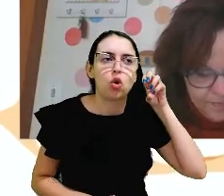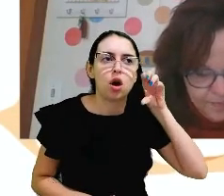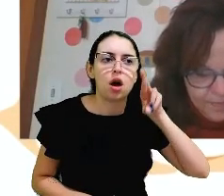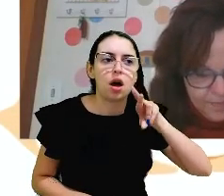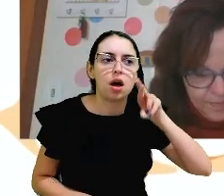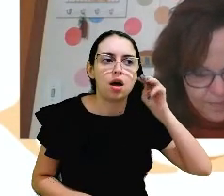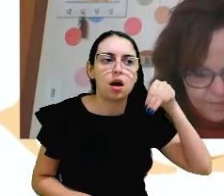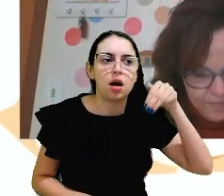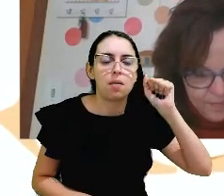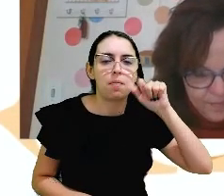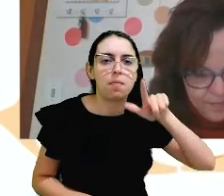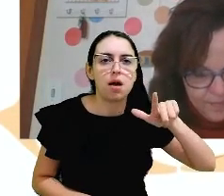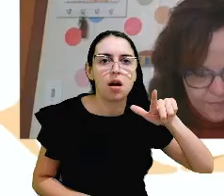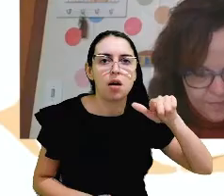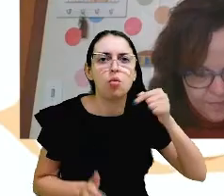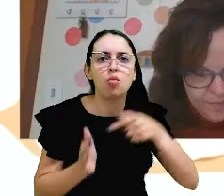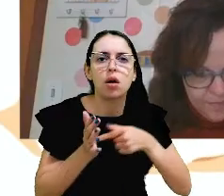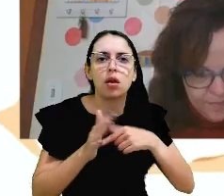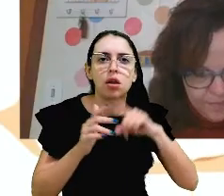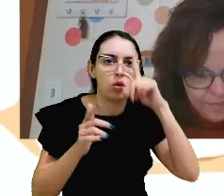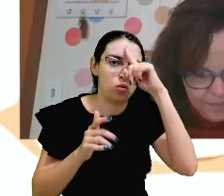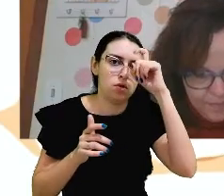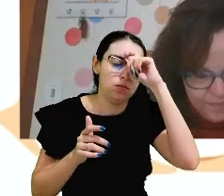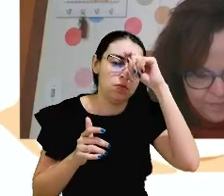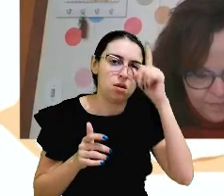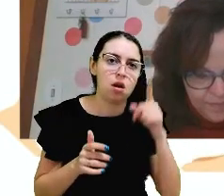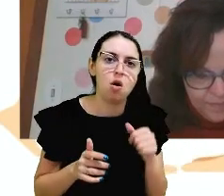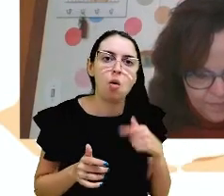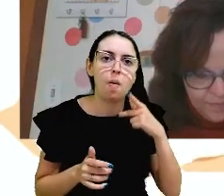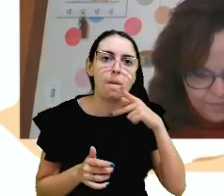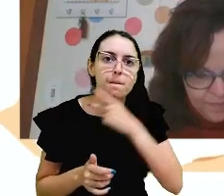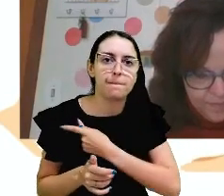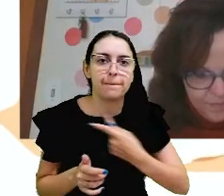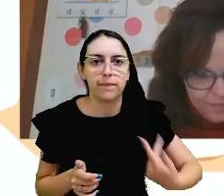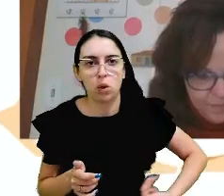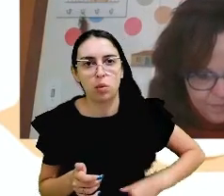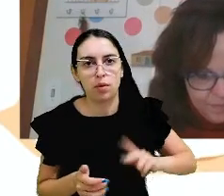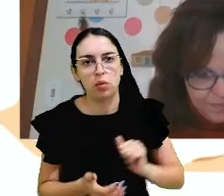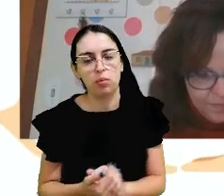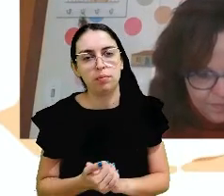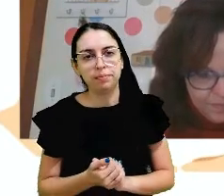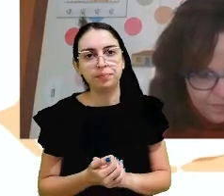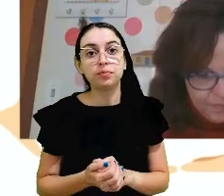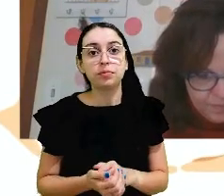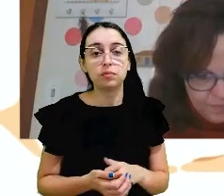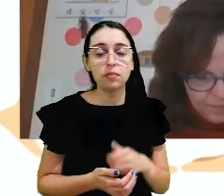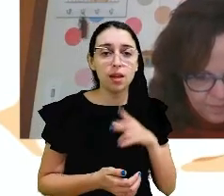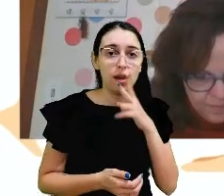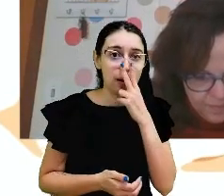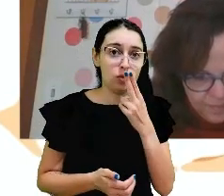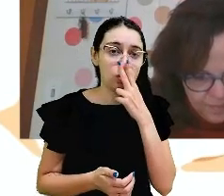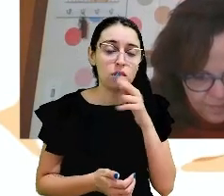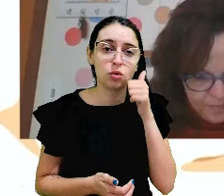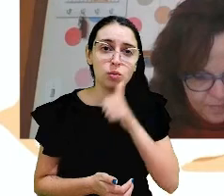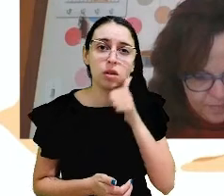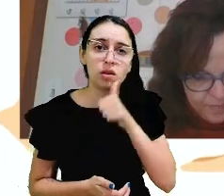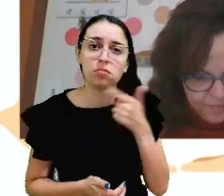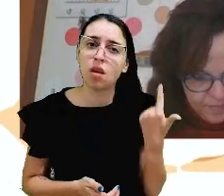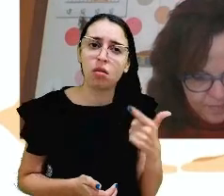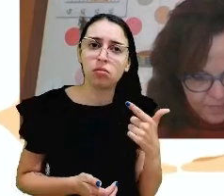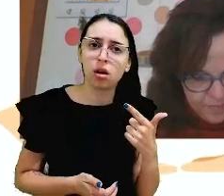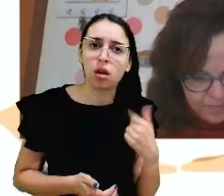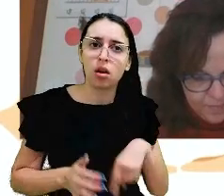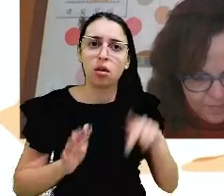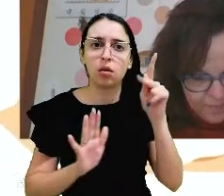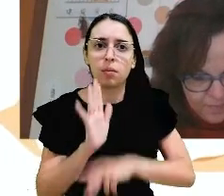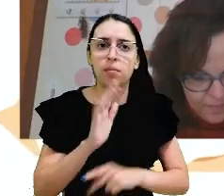Sistema Único de Saúde, né? E eu acho que isso aí são as mulheres que não têm plano de saúde